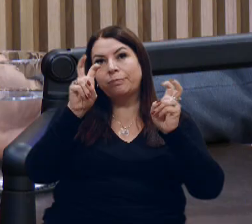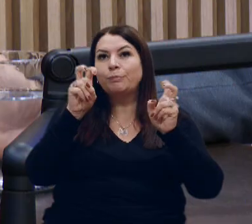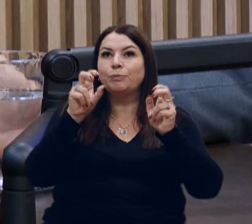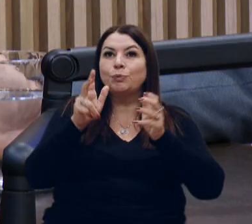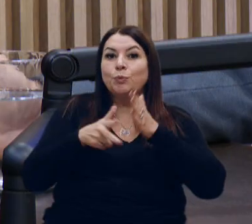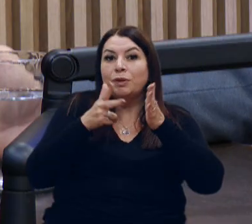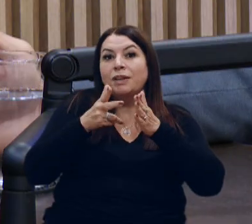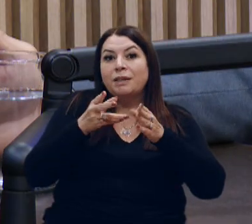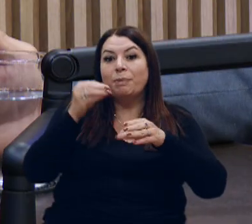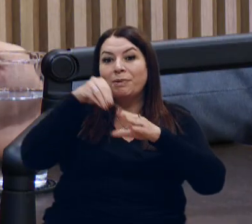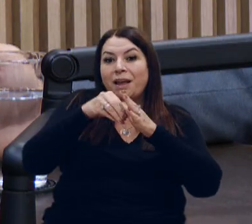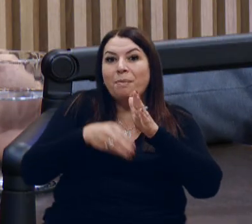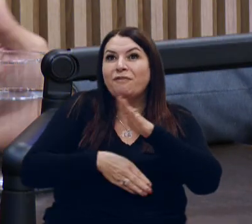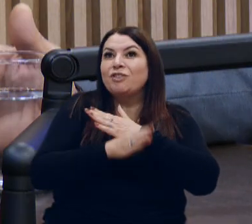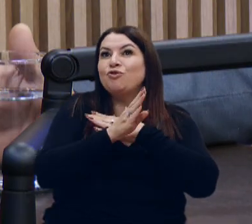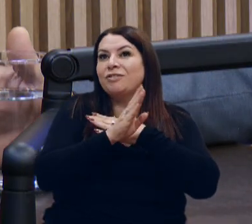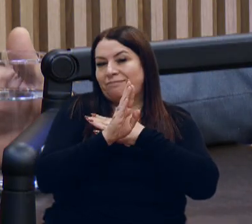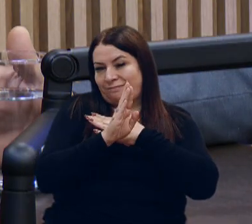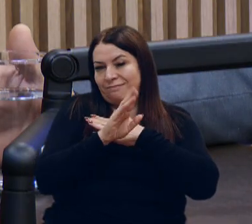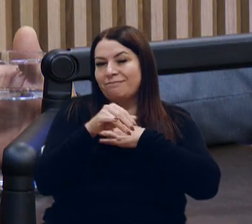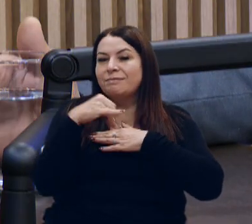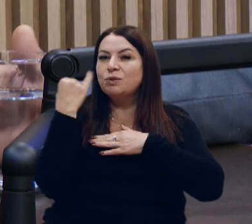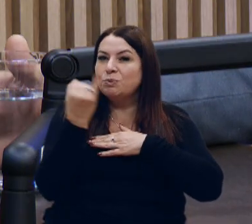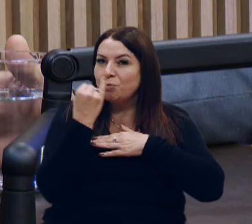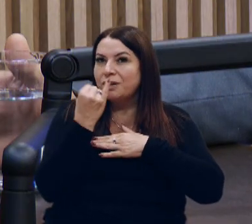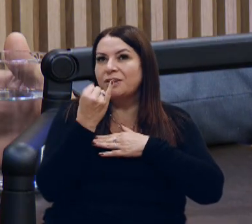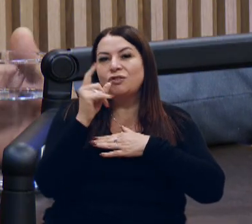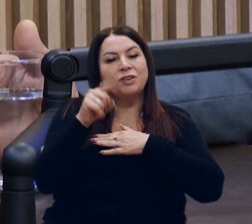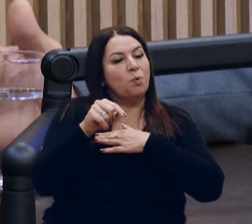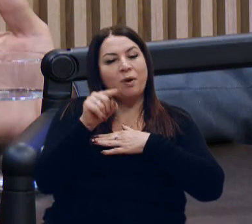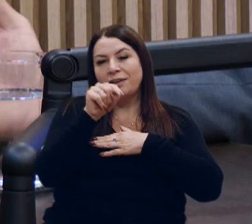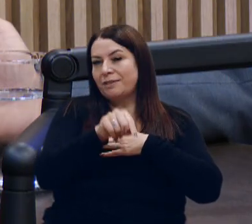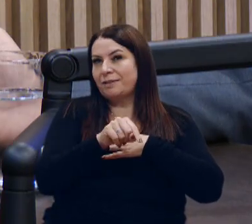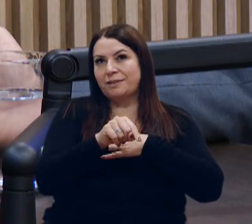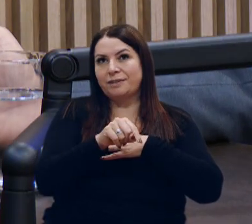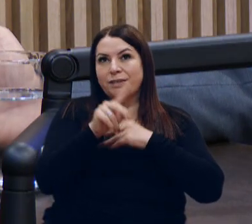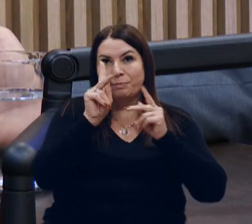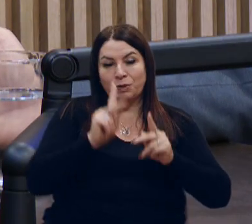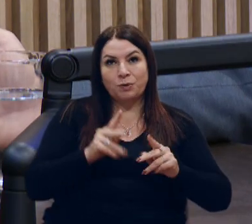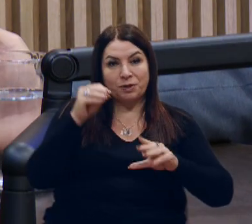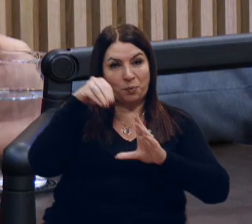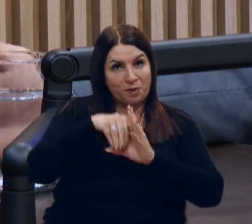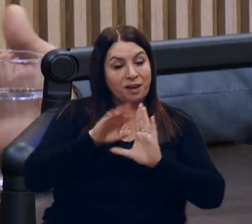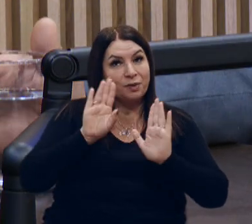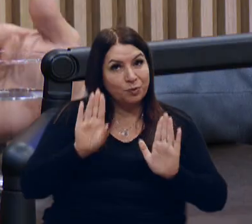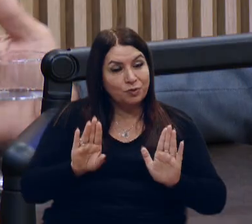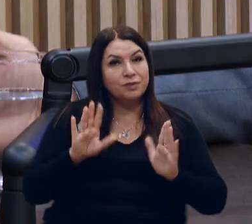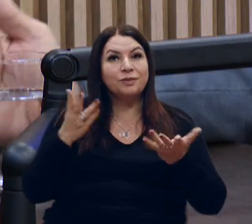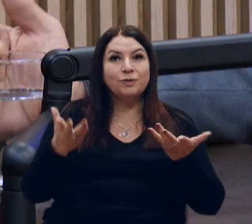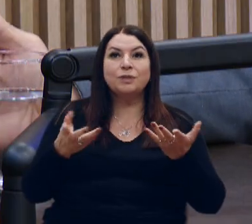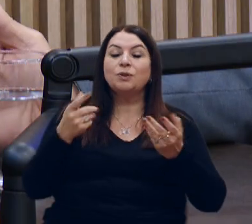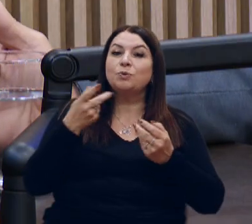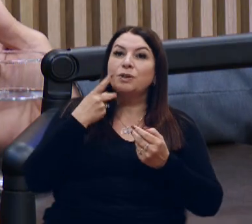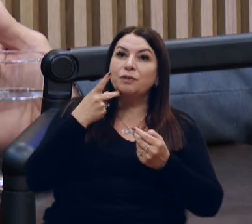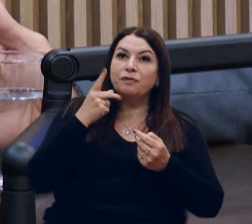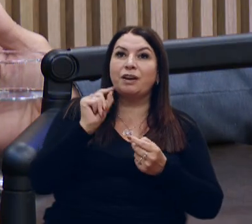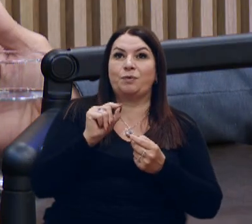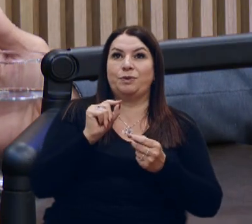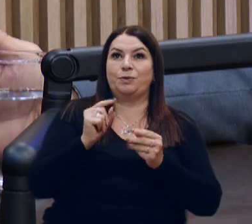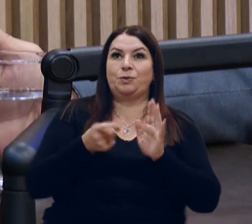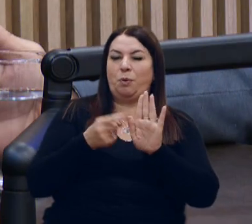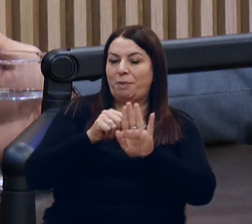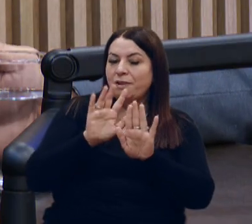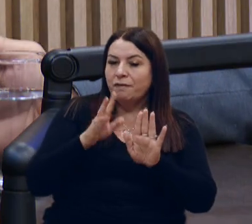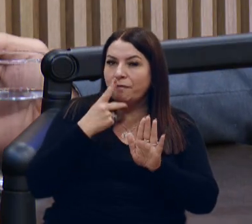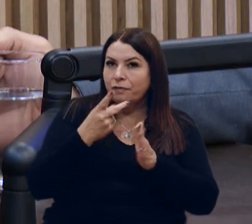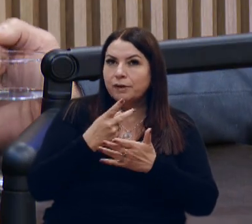viajar. Mas o importante mesmo não é o trem, são os passageiros. Então, onde eu quero chegar com isso? Que